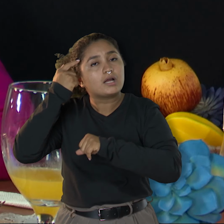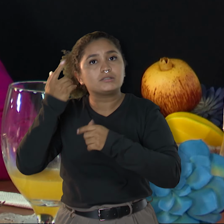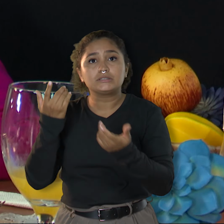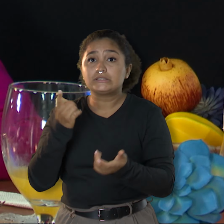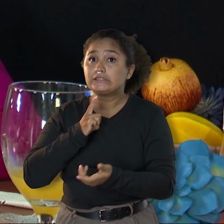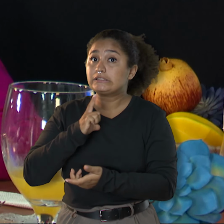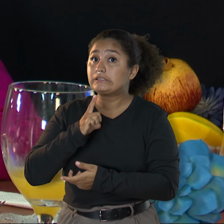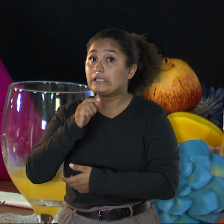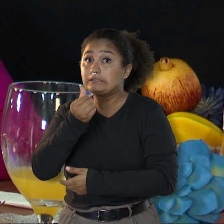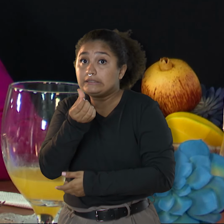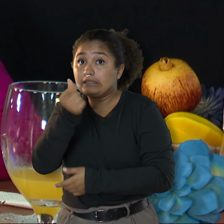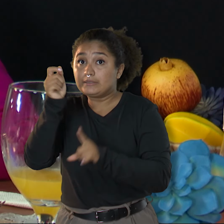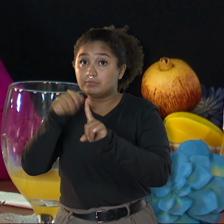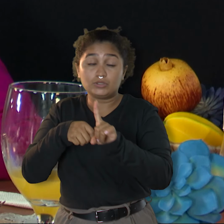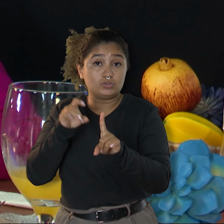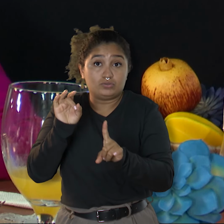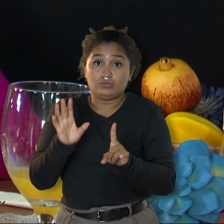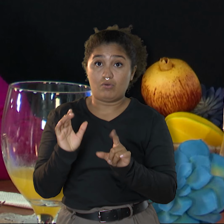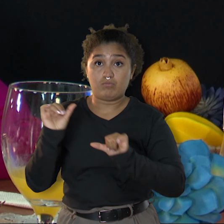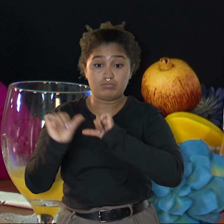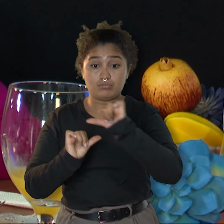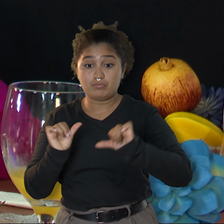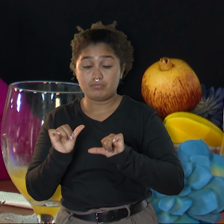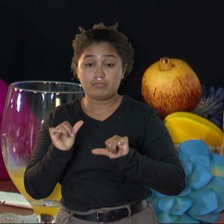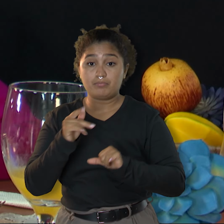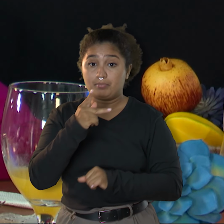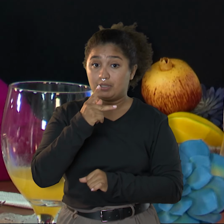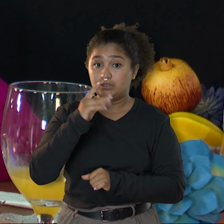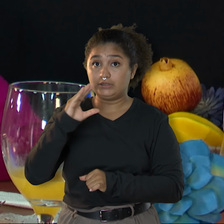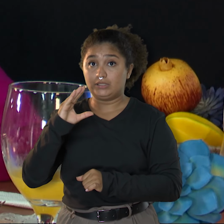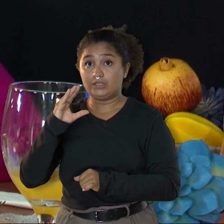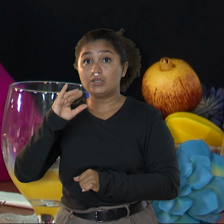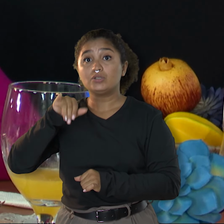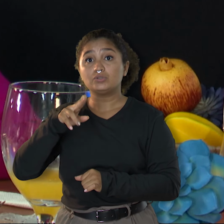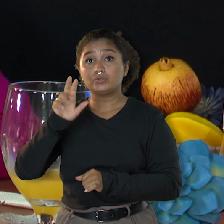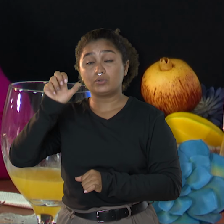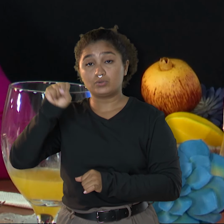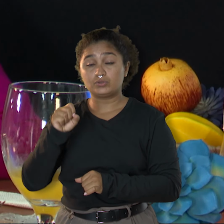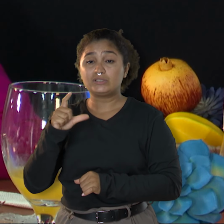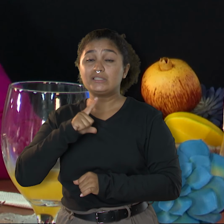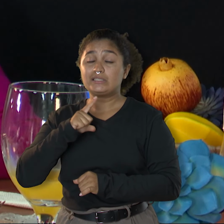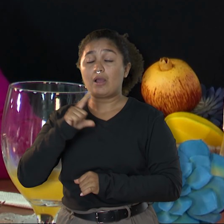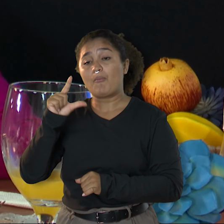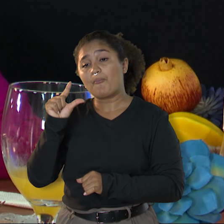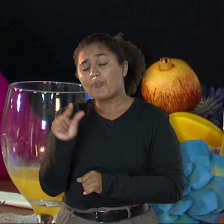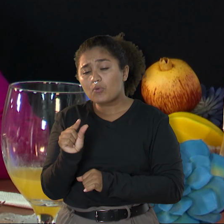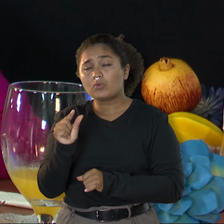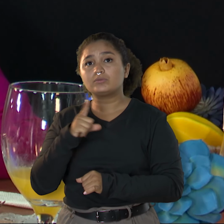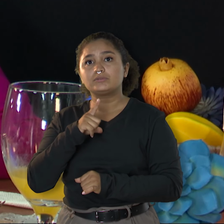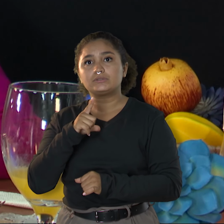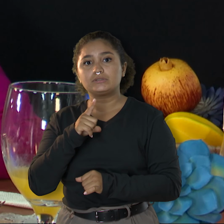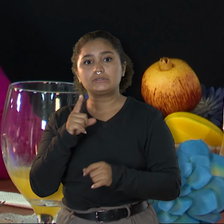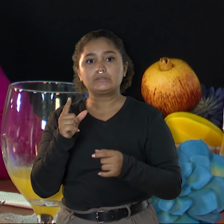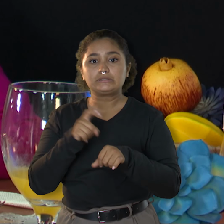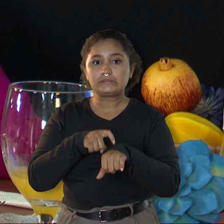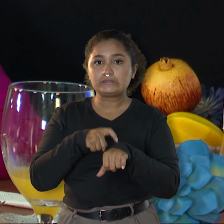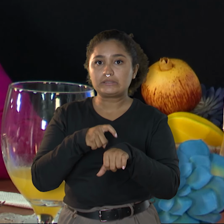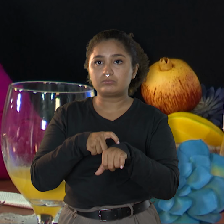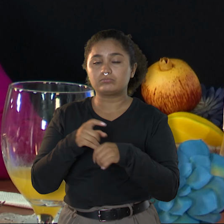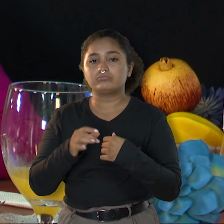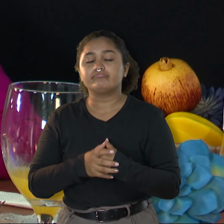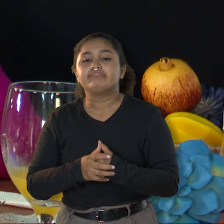6 meses só pra mudar, gente, porque o IPC-JUS, ele sai muito tarde. A gente tinha pouco tempo pra fazer o povo começar a baixar loucamente,